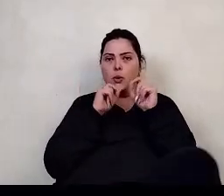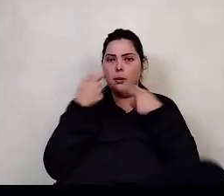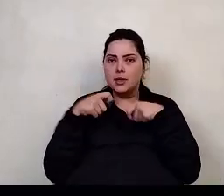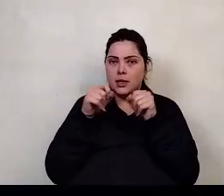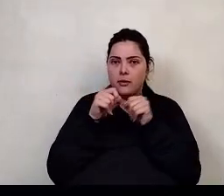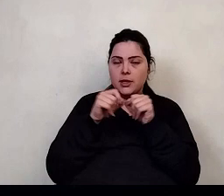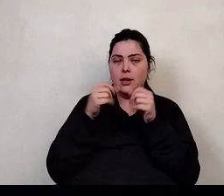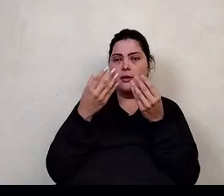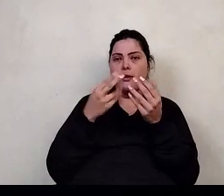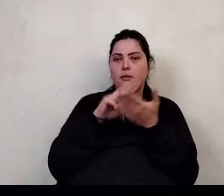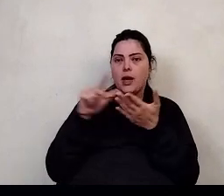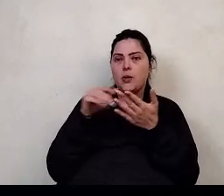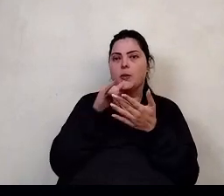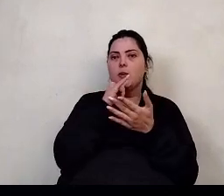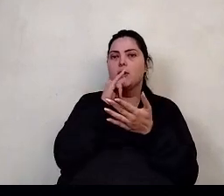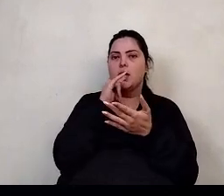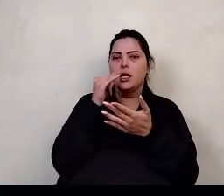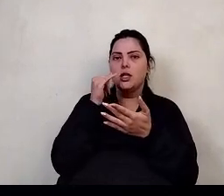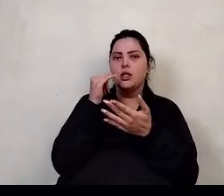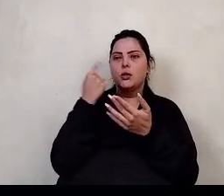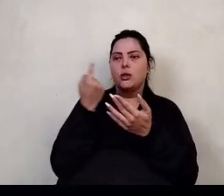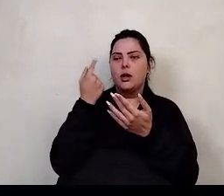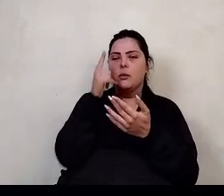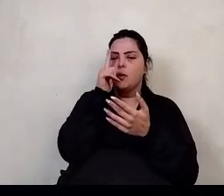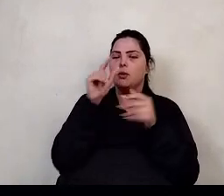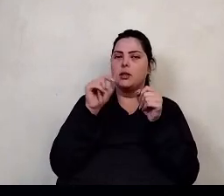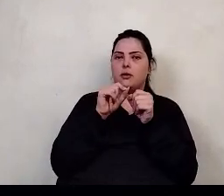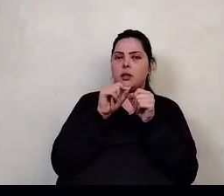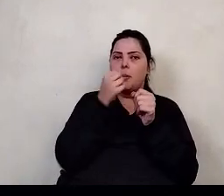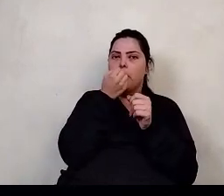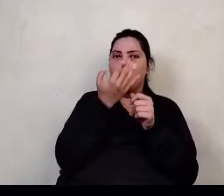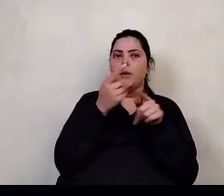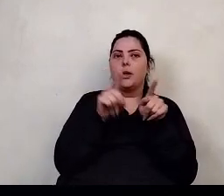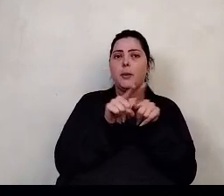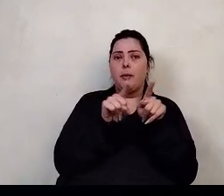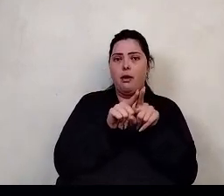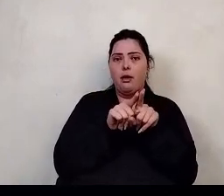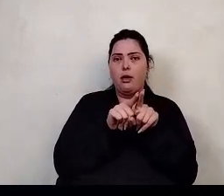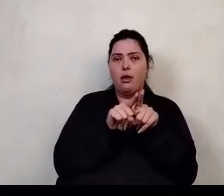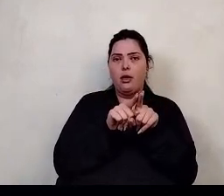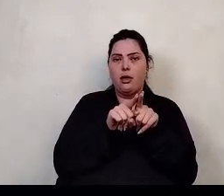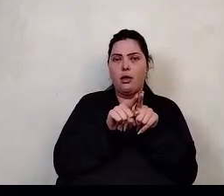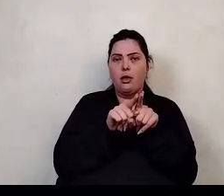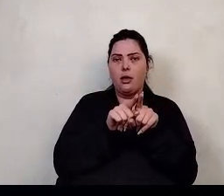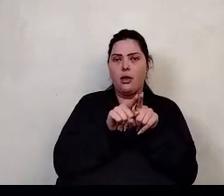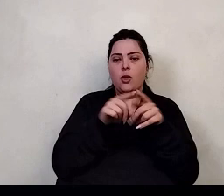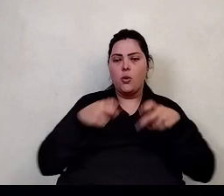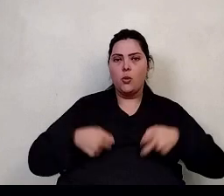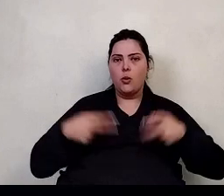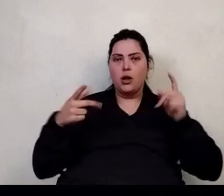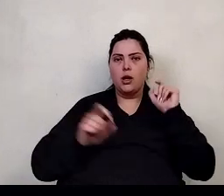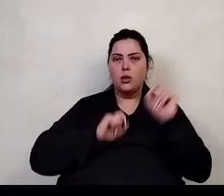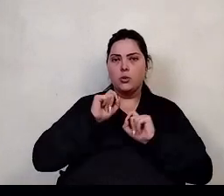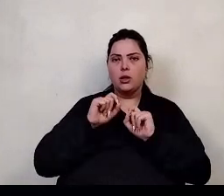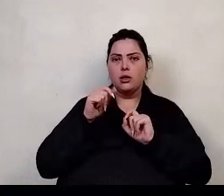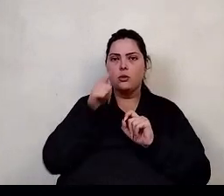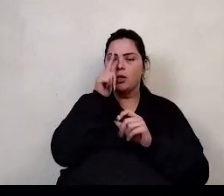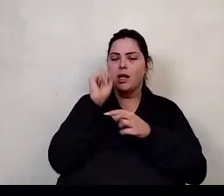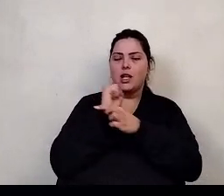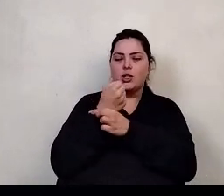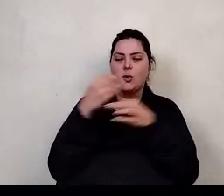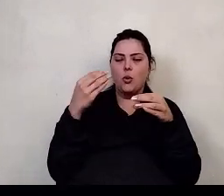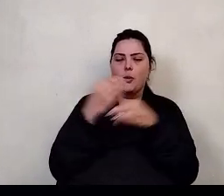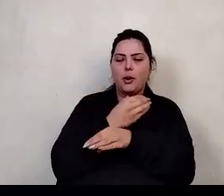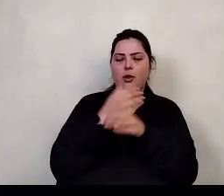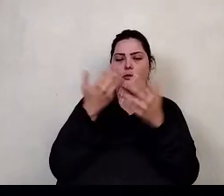unitários para gerar uma cobertura boa. E o principal ponto dele de custo é, ele não garante o funcionamento do todo. Se eu tiver um software onde eu digo,